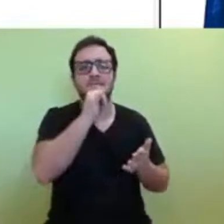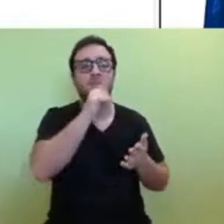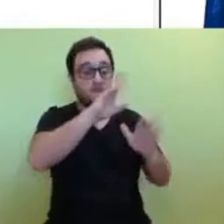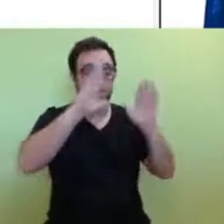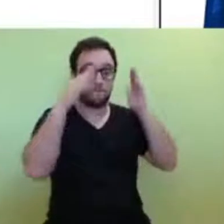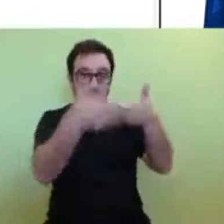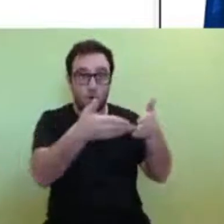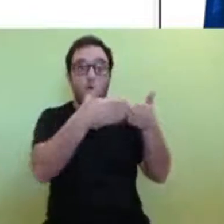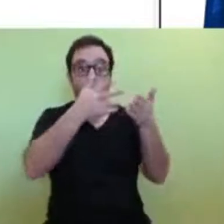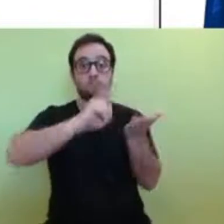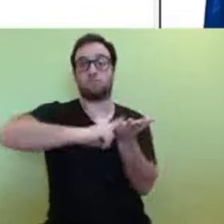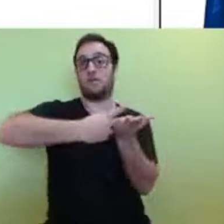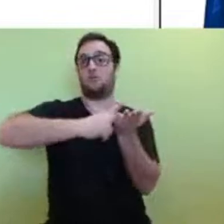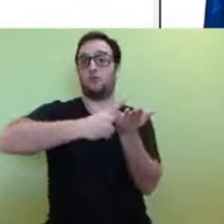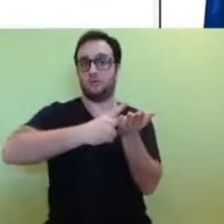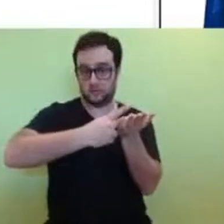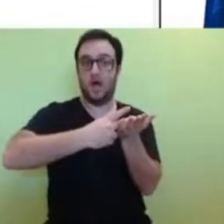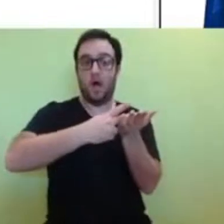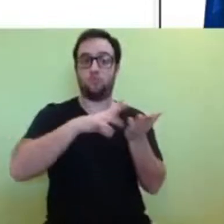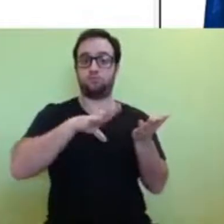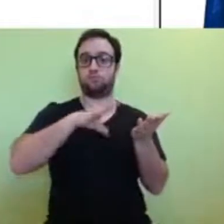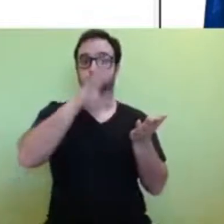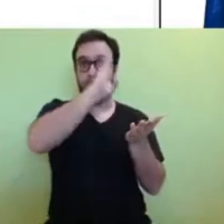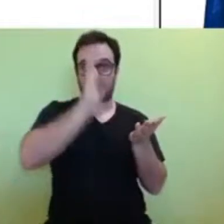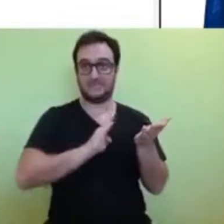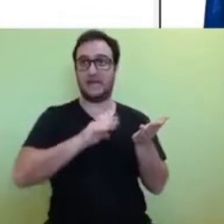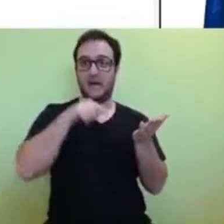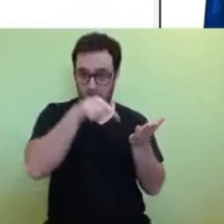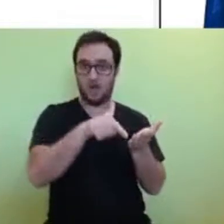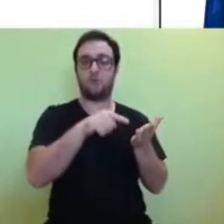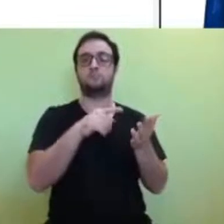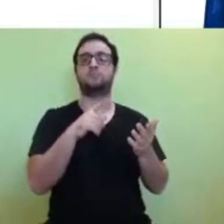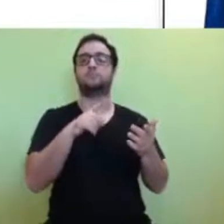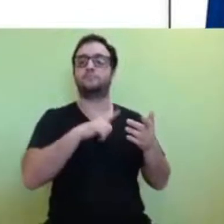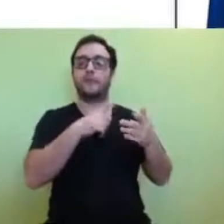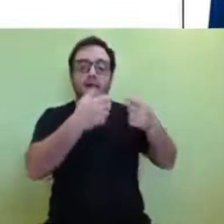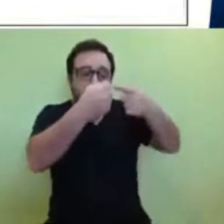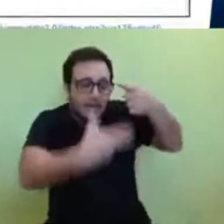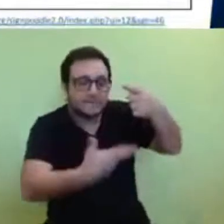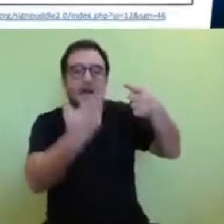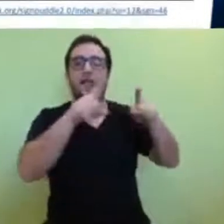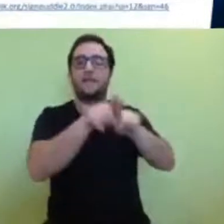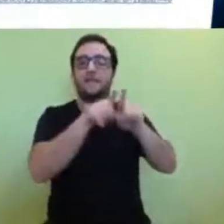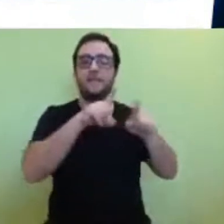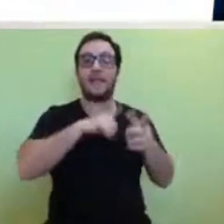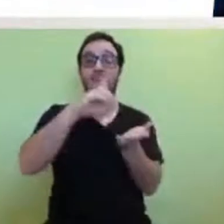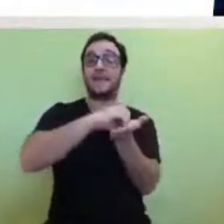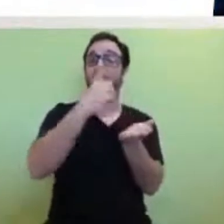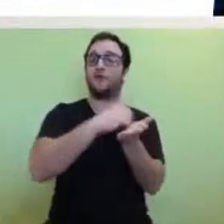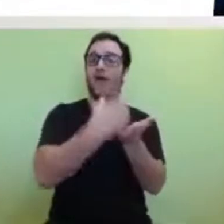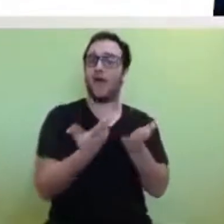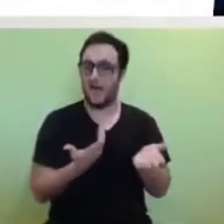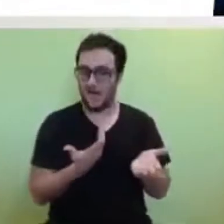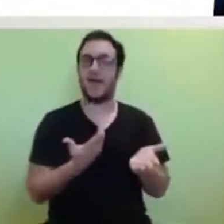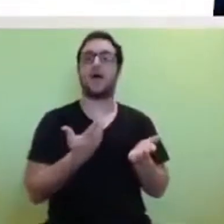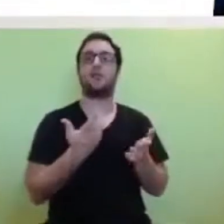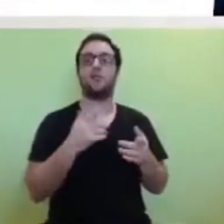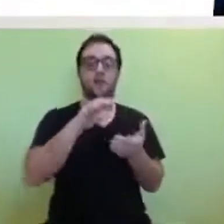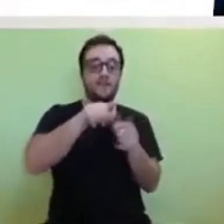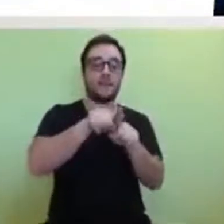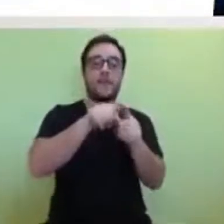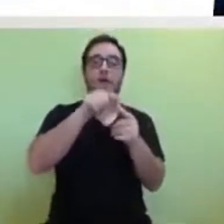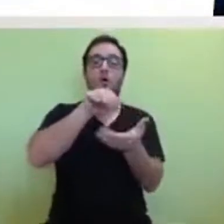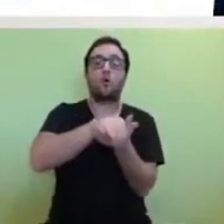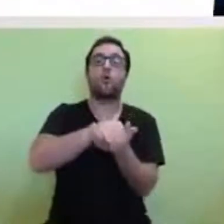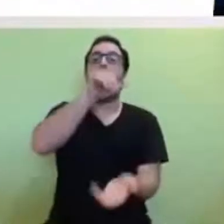Então, você pode tanto pesquisar num glossário, tem um dicionário, tem um corpus, e tudo você pode buscar os sinais,